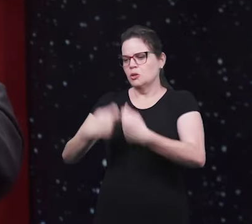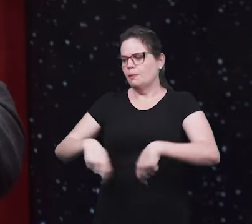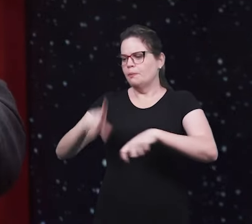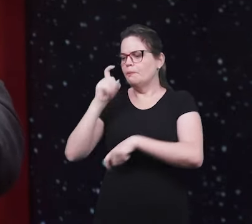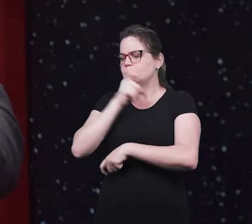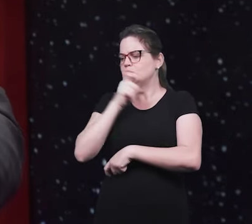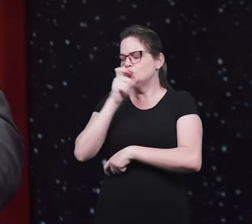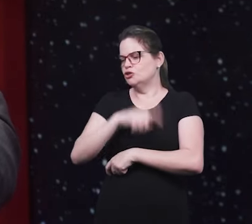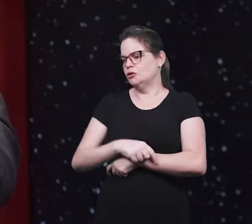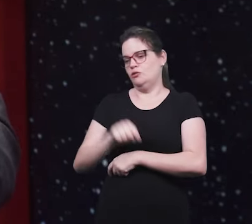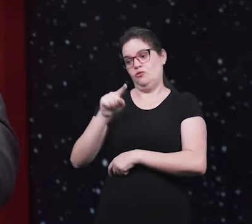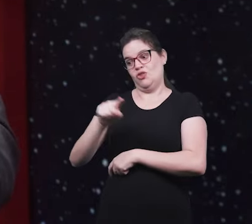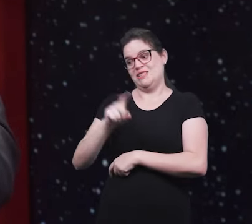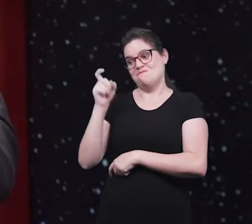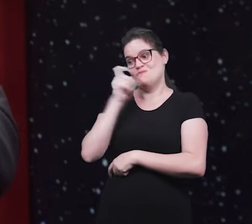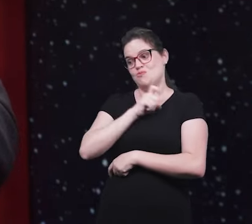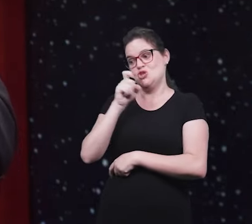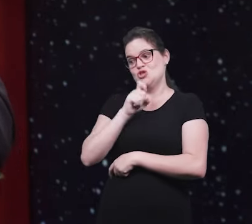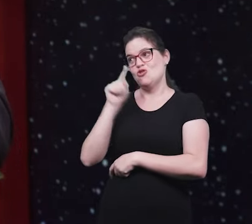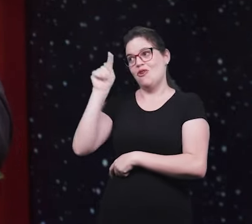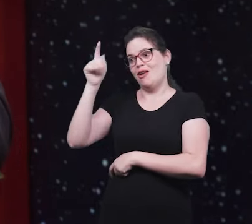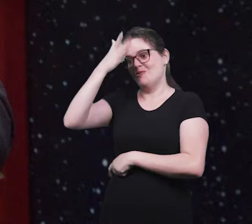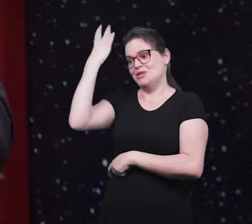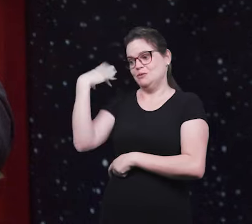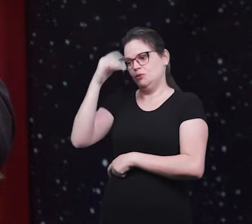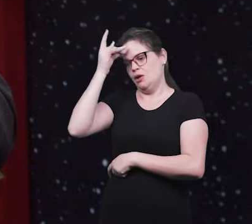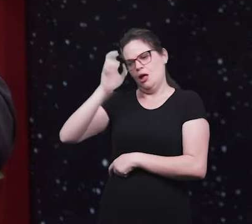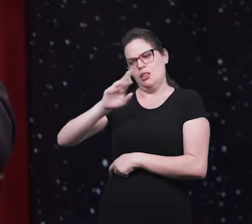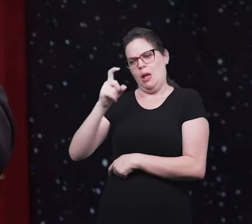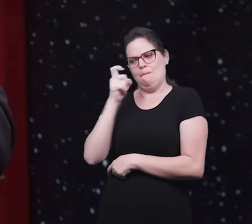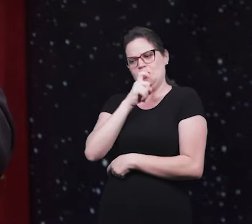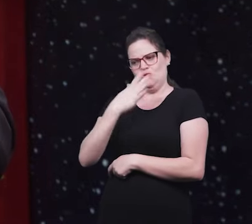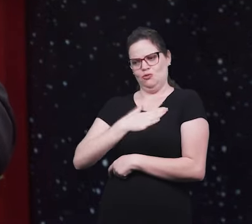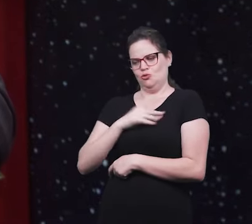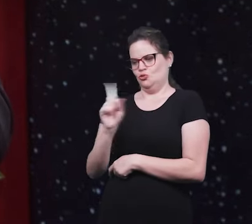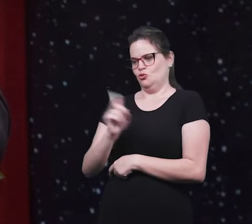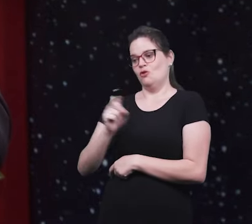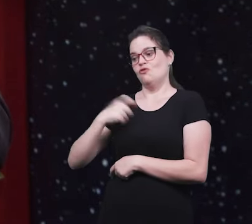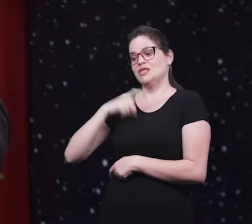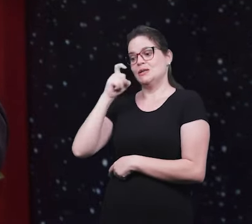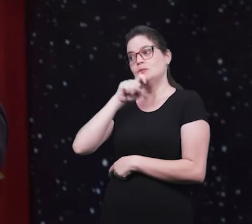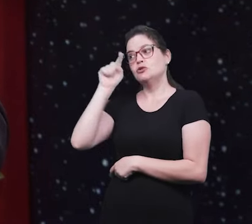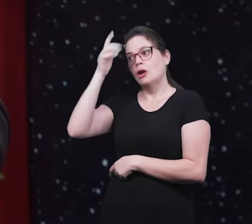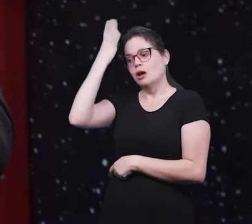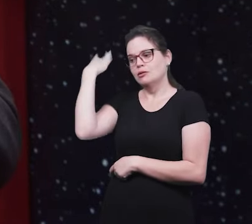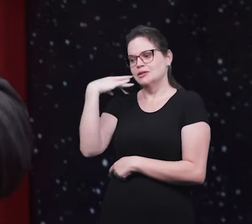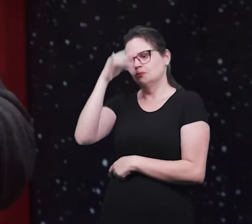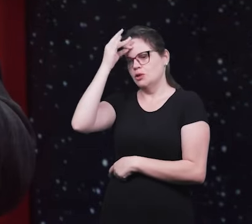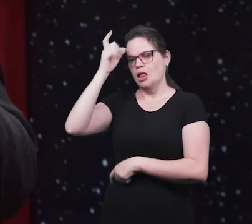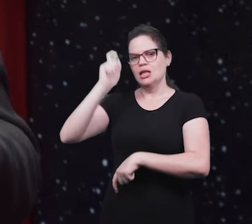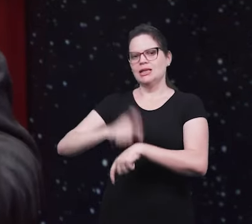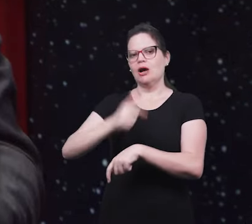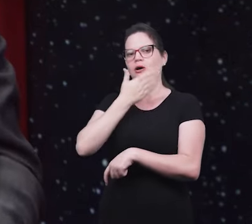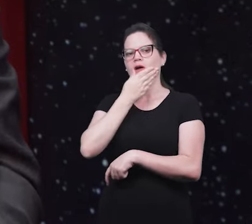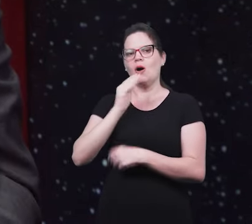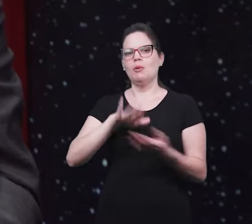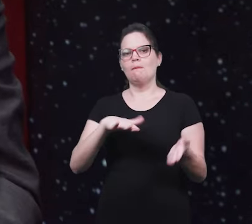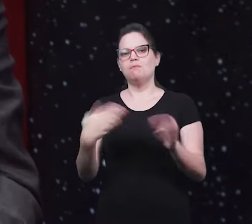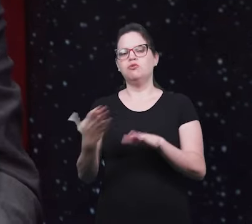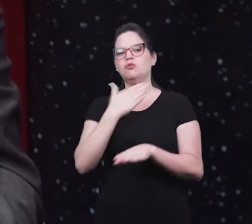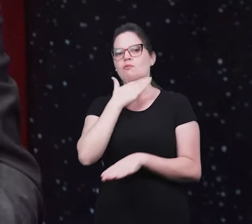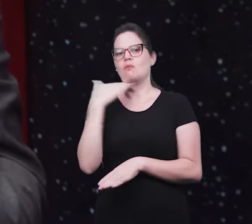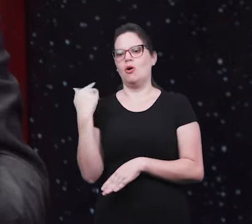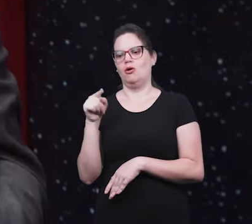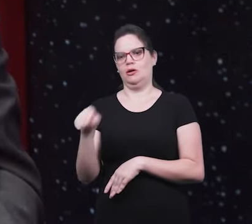Mas você mentiu ao Espírito Santo. Então ali, Ananias, naquele mesmo instante, ele morre. Quase 3 horas depois,